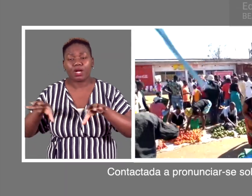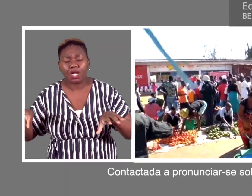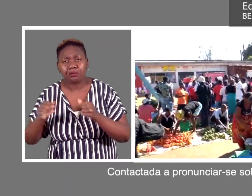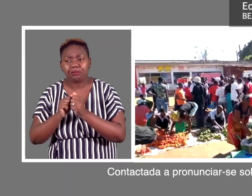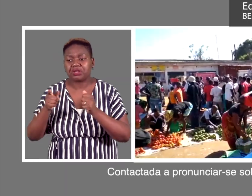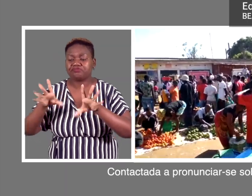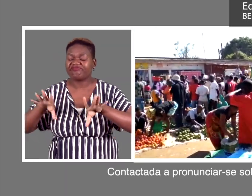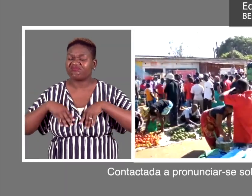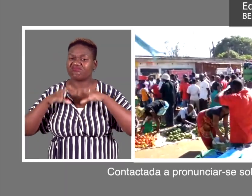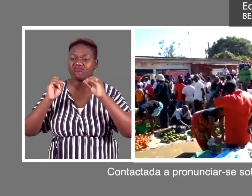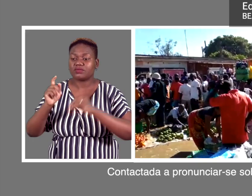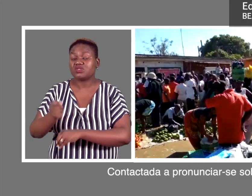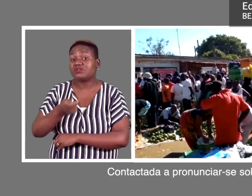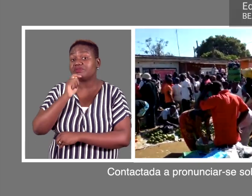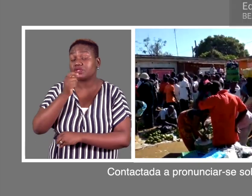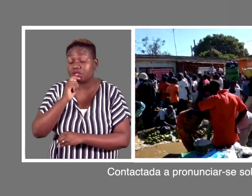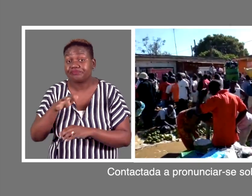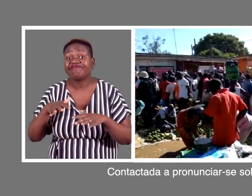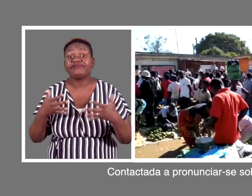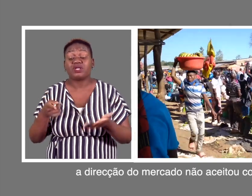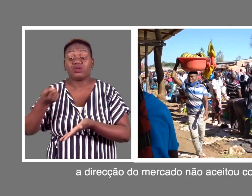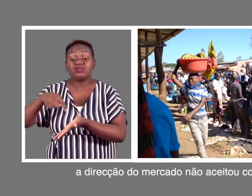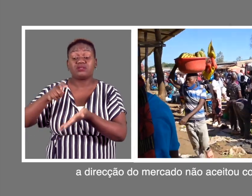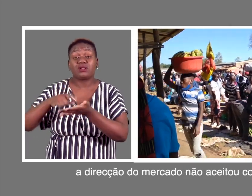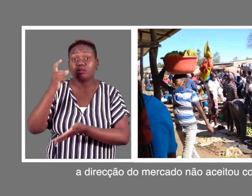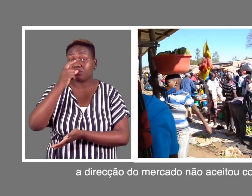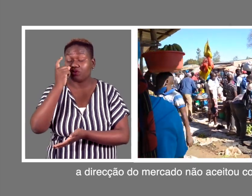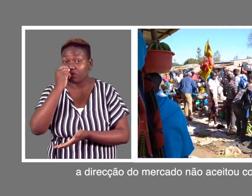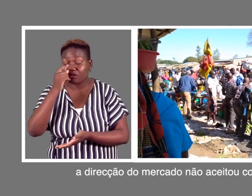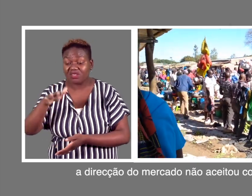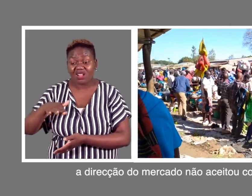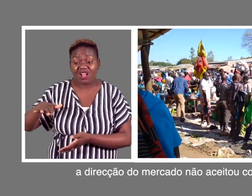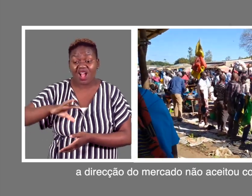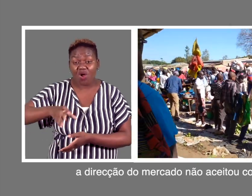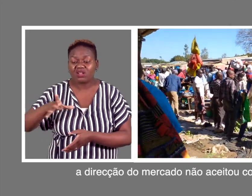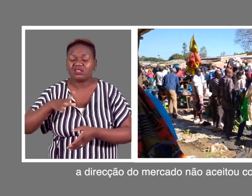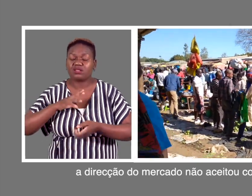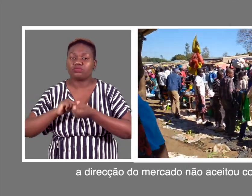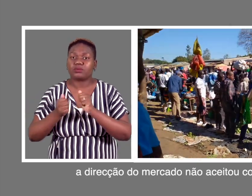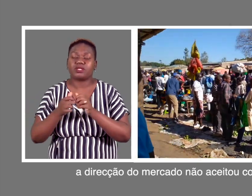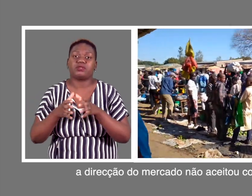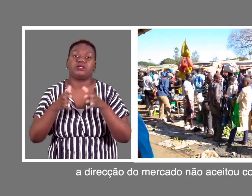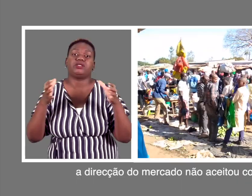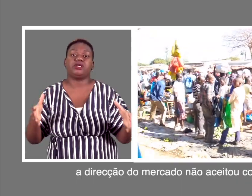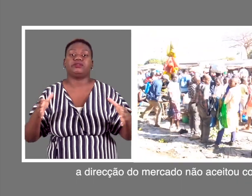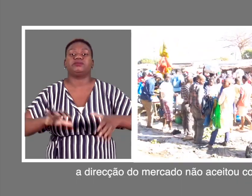Contactado a pronunciar-se sobre o caso, a direção do mercado não aceitou conceder